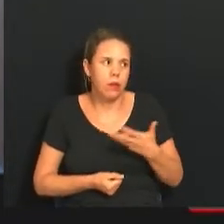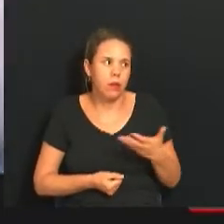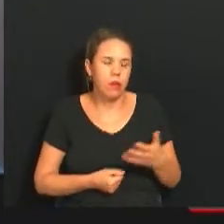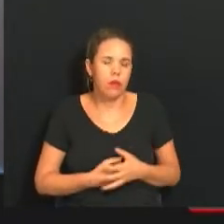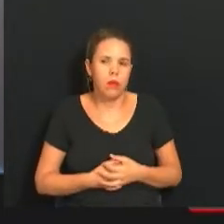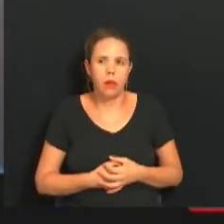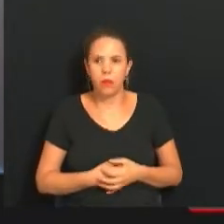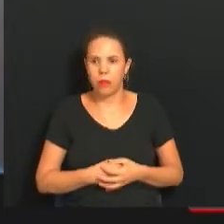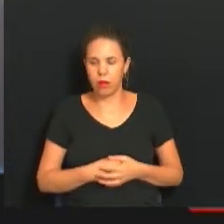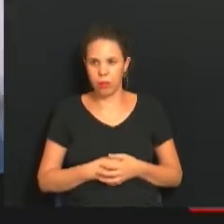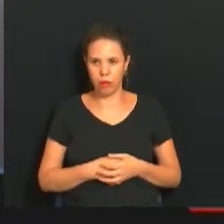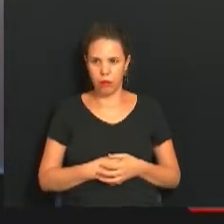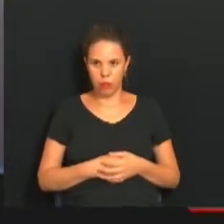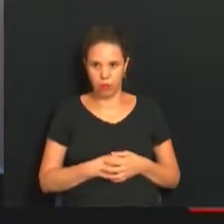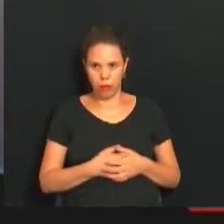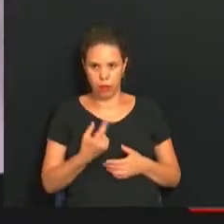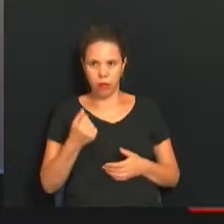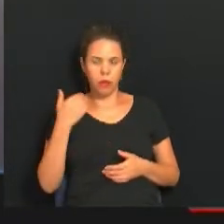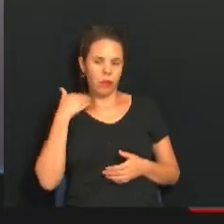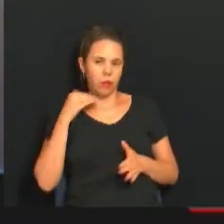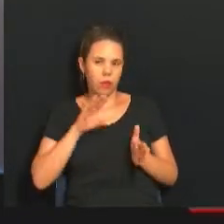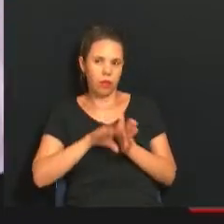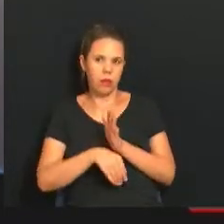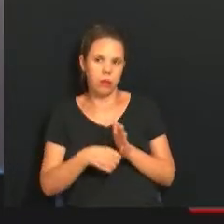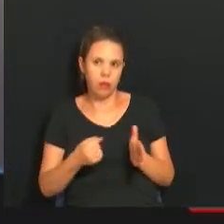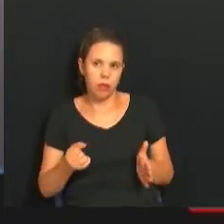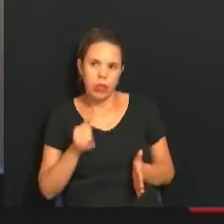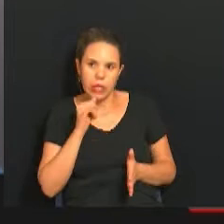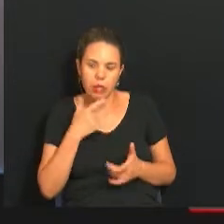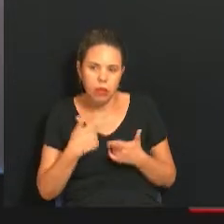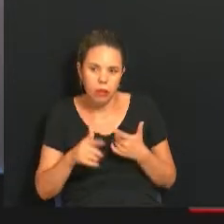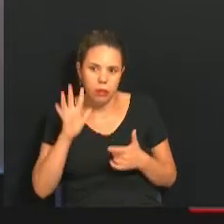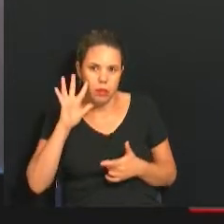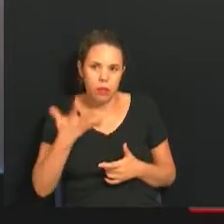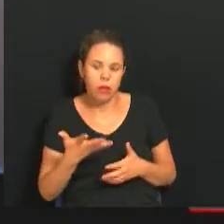retirada de dinheiro dos bancos. Enfim, a gente pode ter consequências